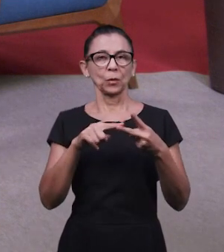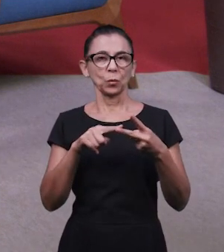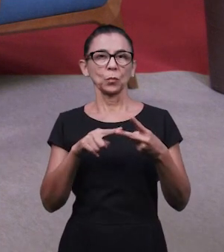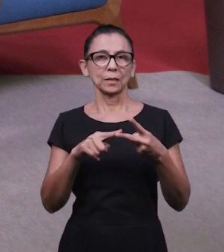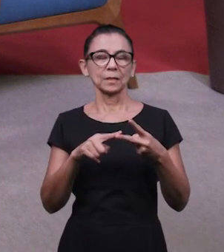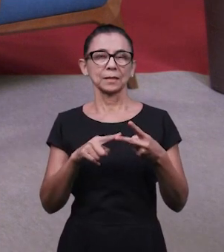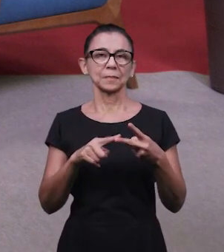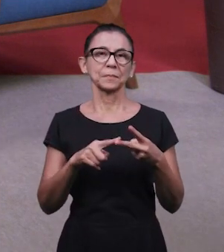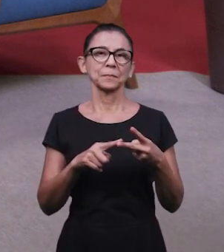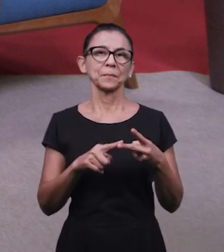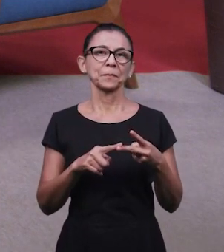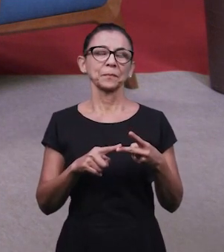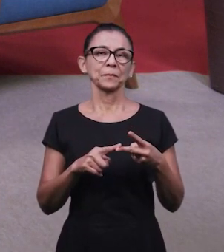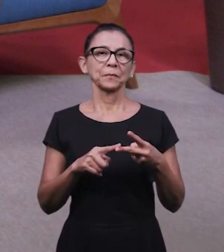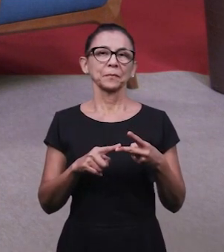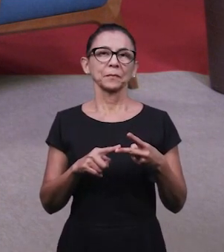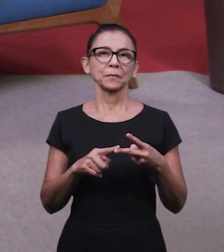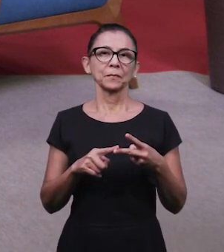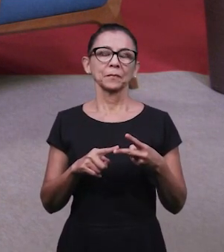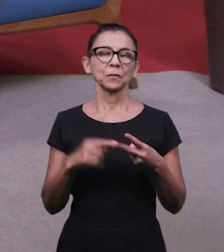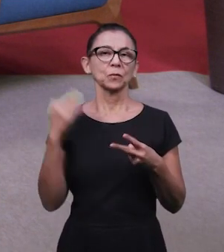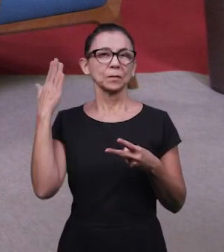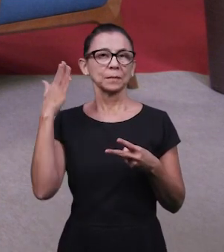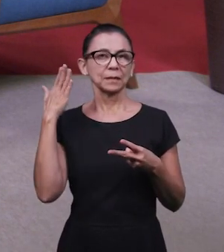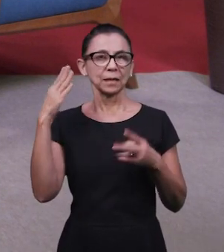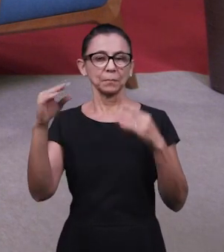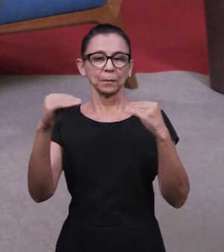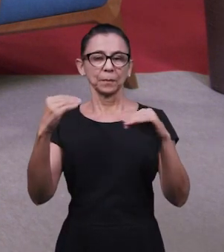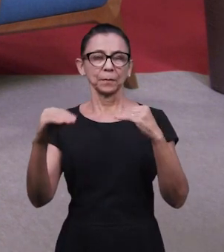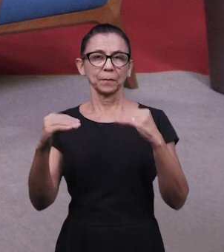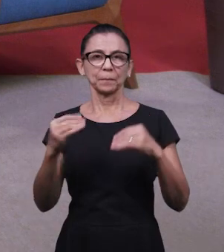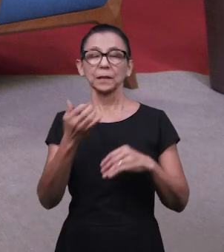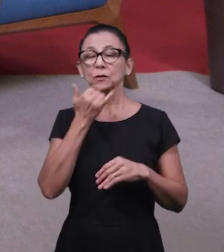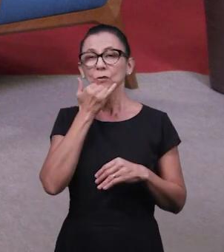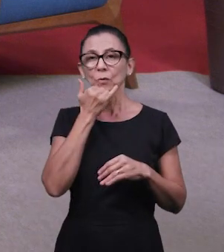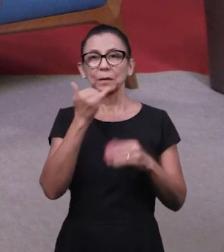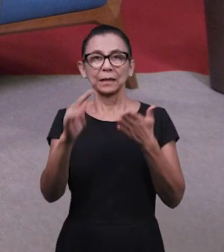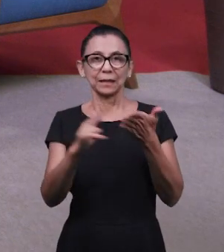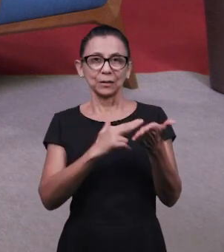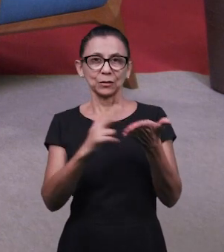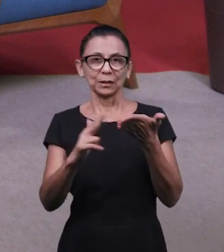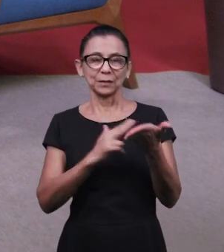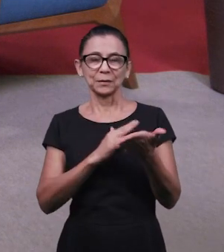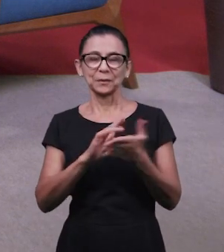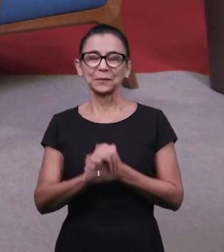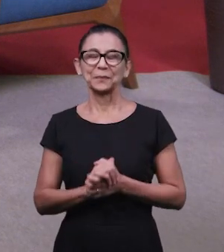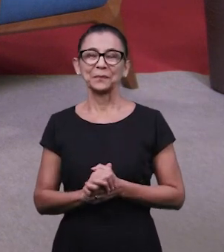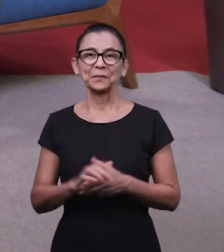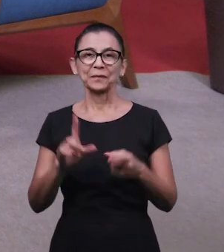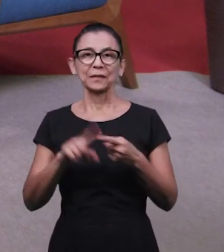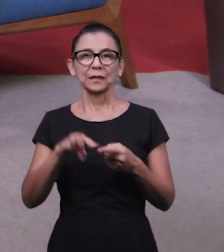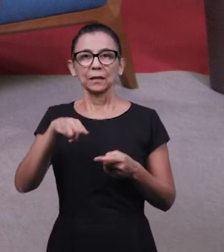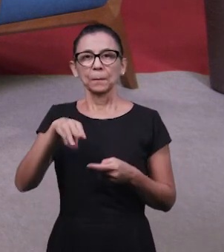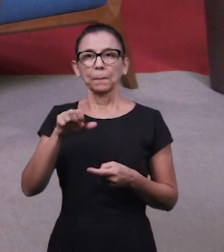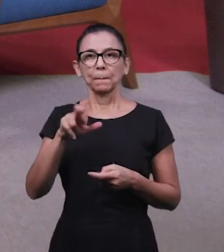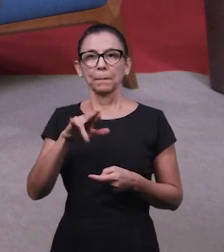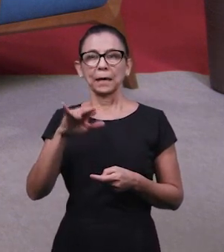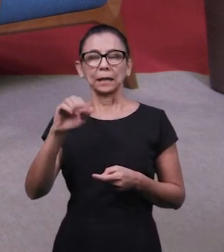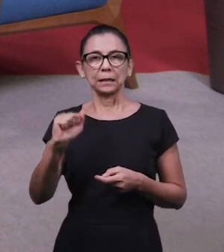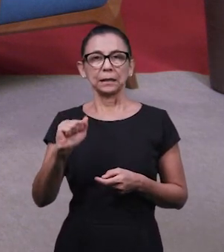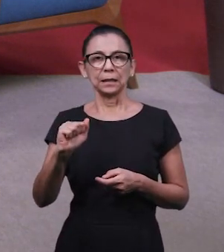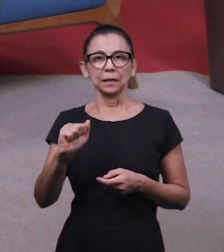do quadro Lições do Manaim. Porque nós vamos colocar ali o assunto que nós vamos abordar na próxima edição do programa. E eu vou